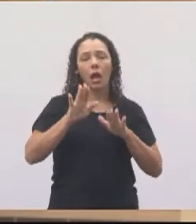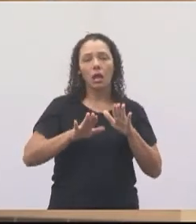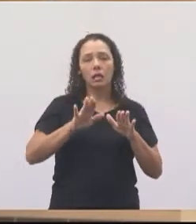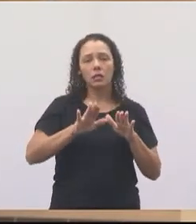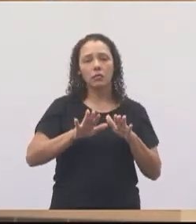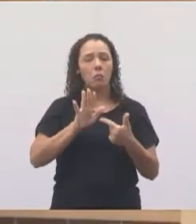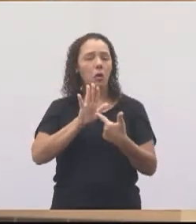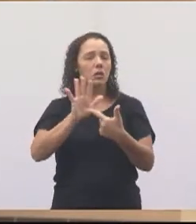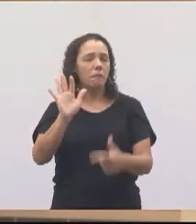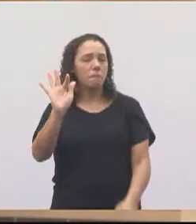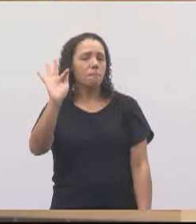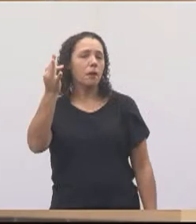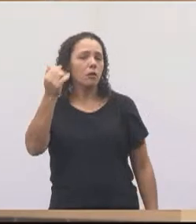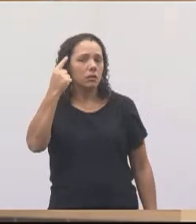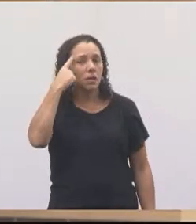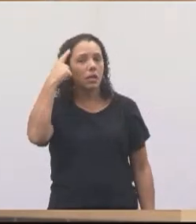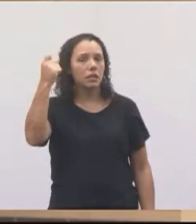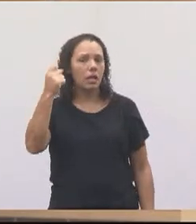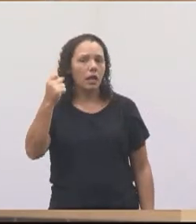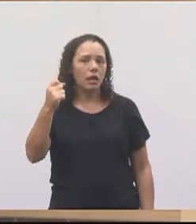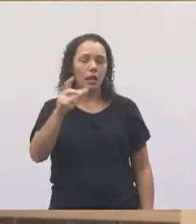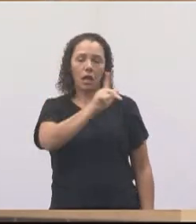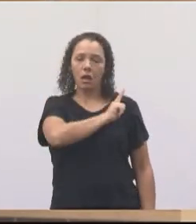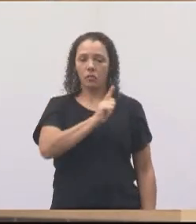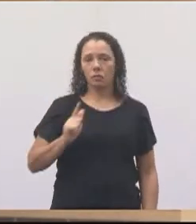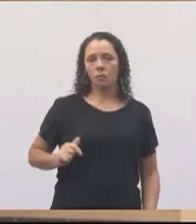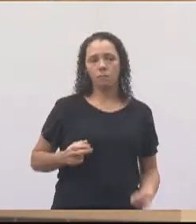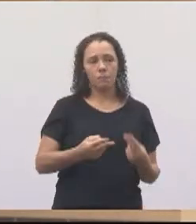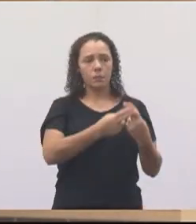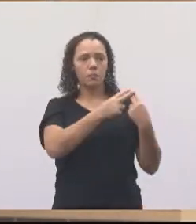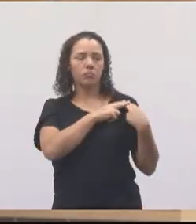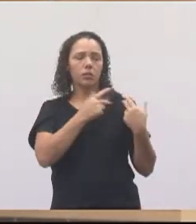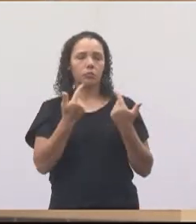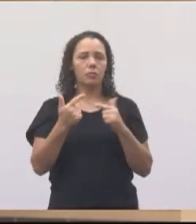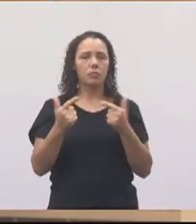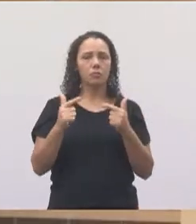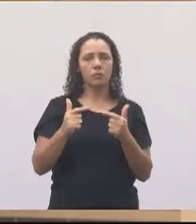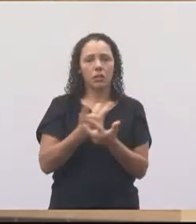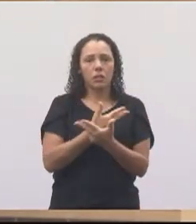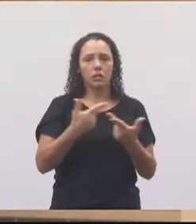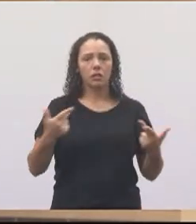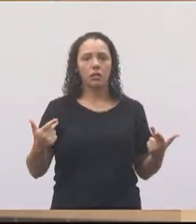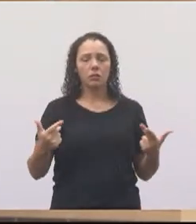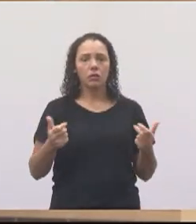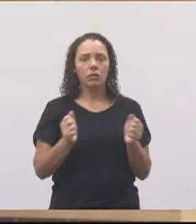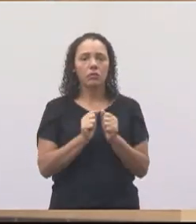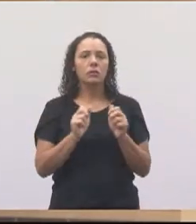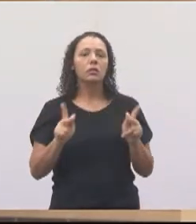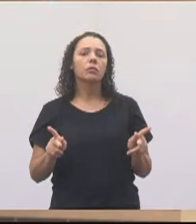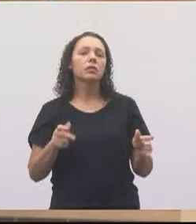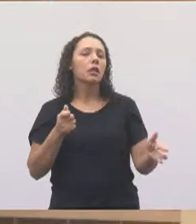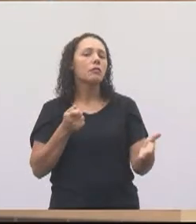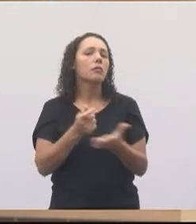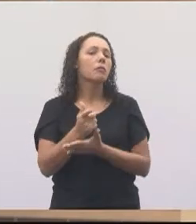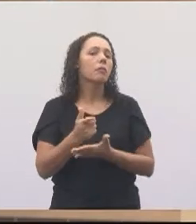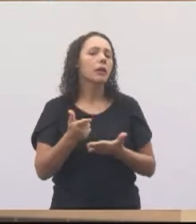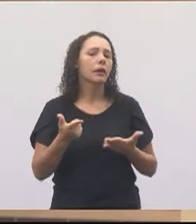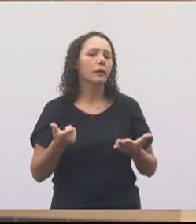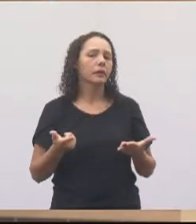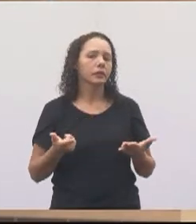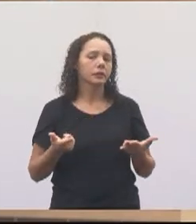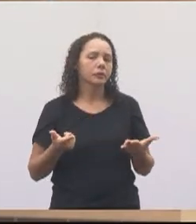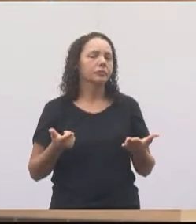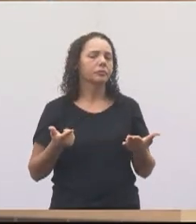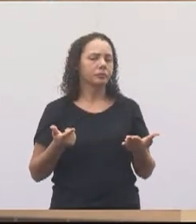ideia que o governo ele não tem responsabilidade daquilo que os servidores aposentados estão pagando no dia de